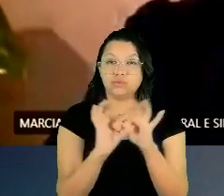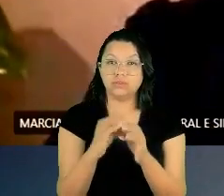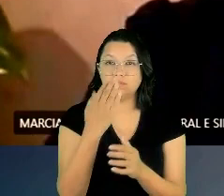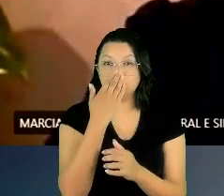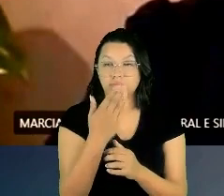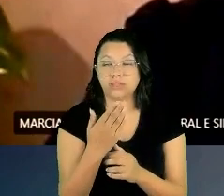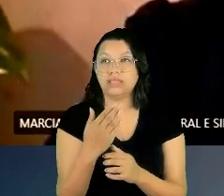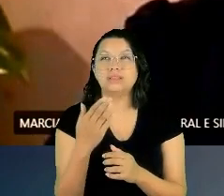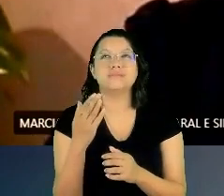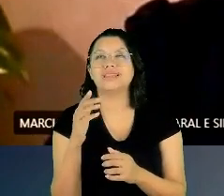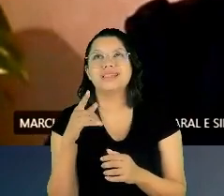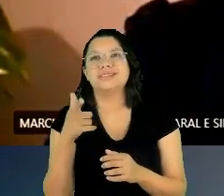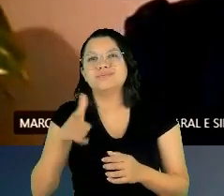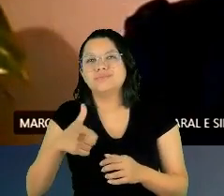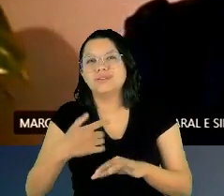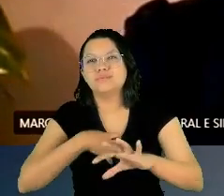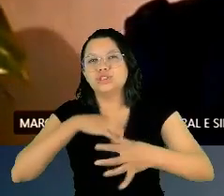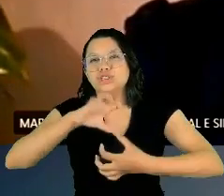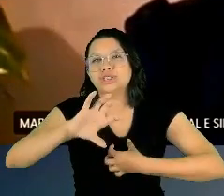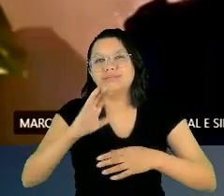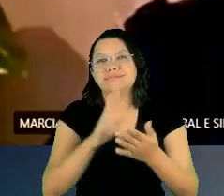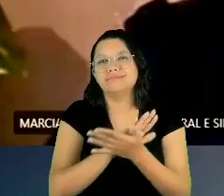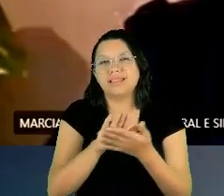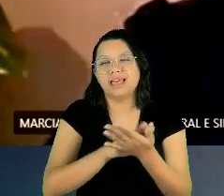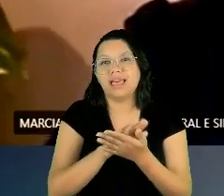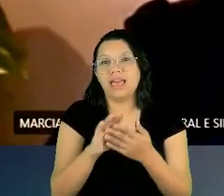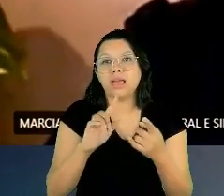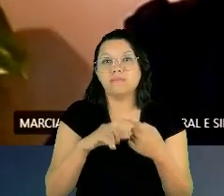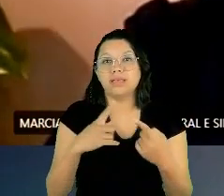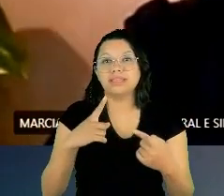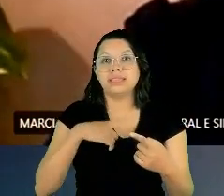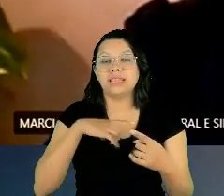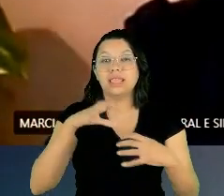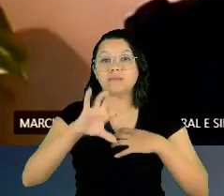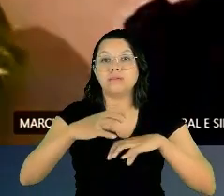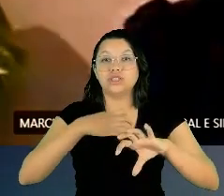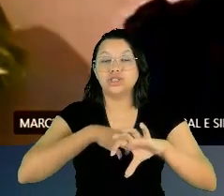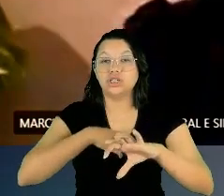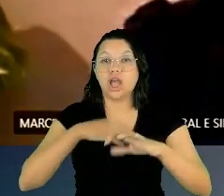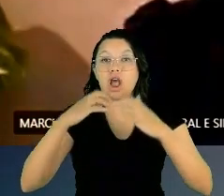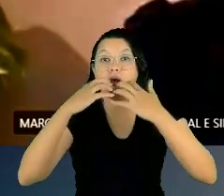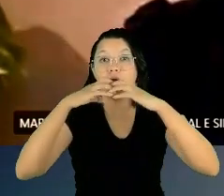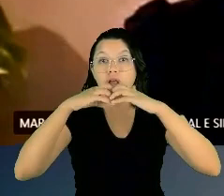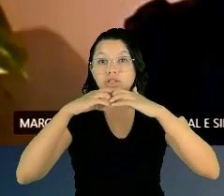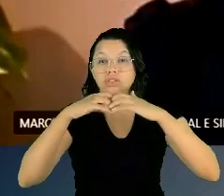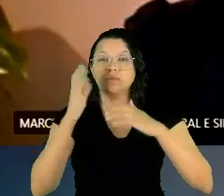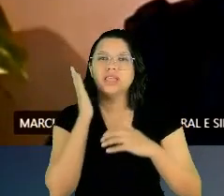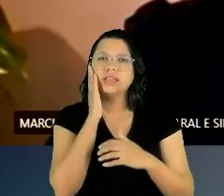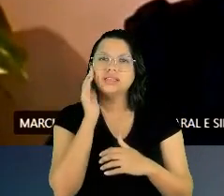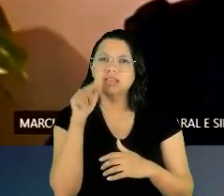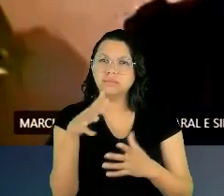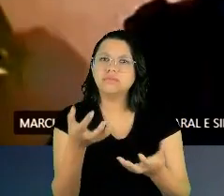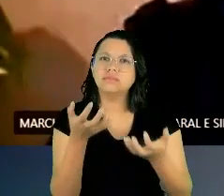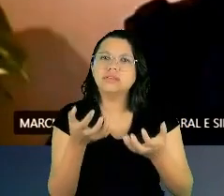conectividade frontais, que faz não que eles não tenham empatia nenhuma, eles têm o que a gente chama de empatia cognitiva. Então, eles sabem muito bem o que